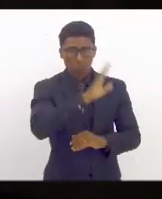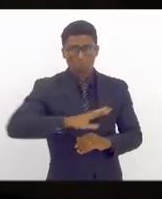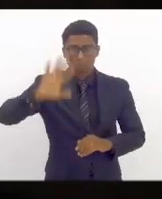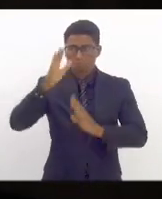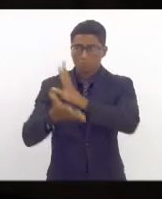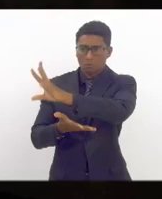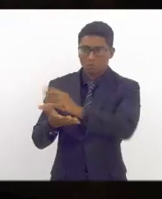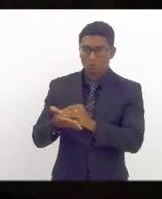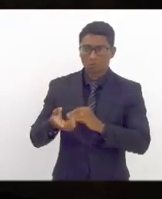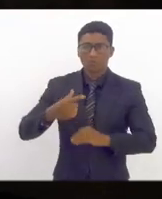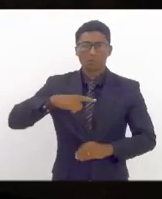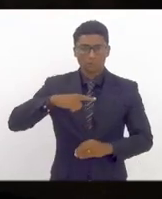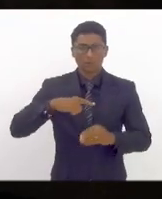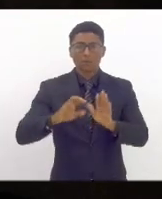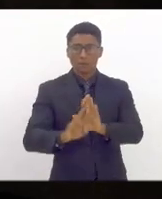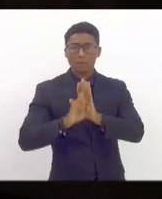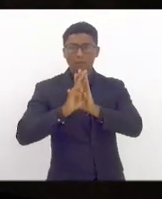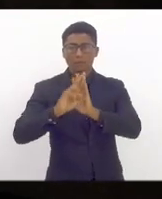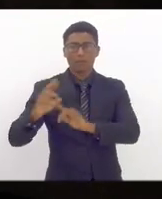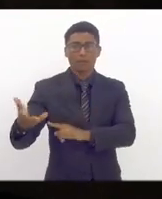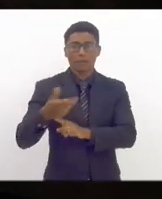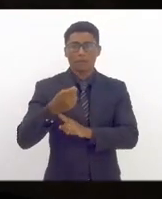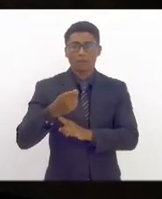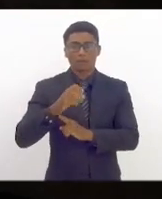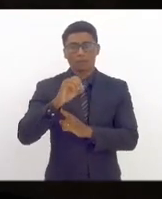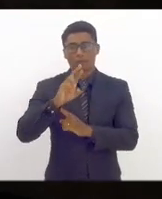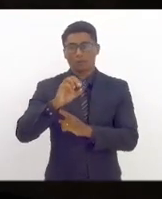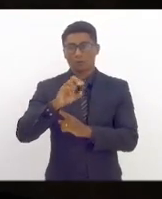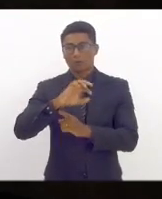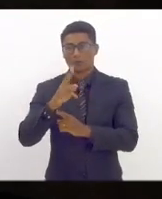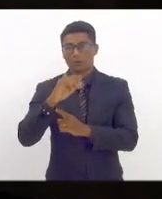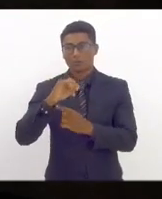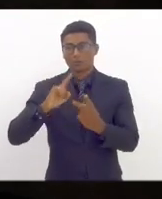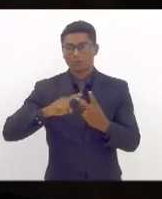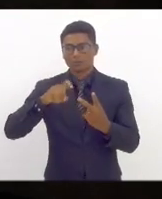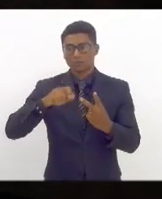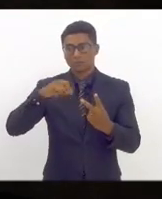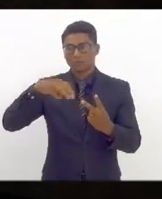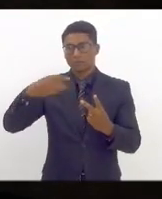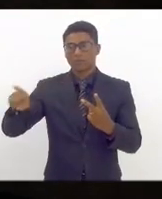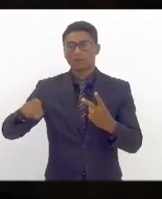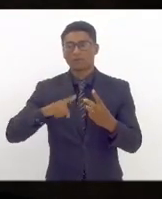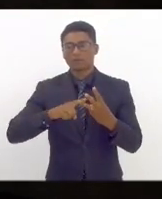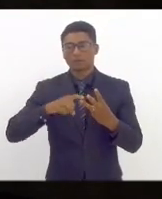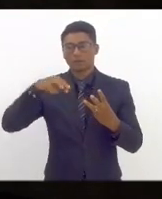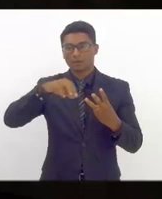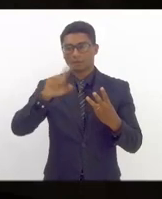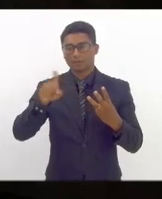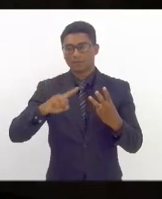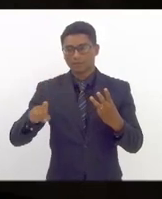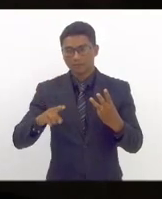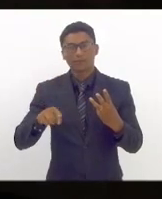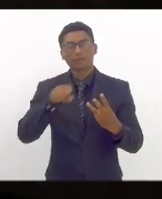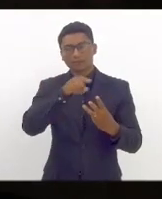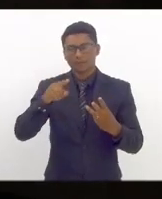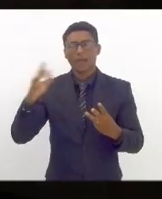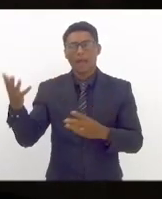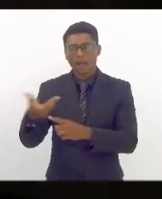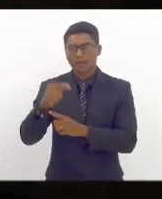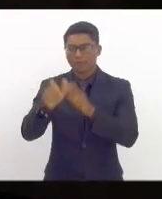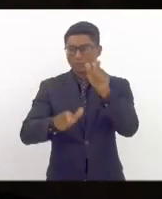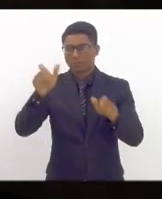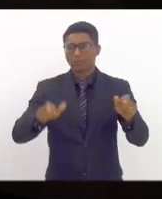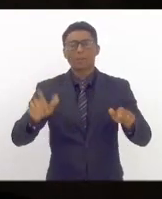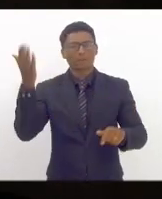vários representantes artistas nossos como Orochi Xamã asicnush MZ artistas que já passaram pela batalha